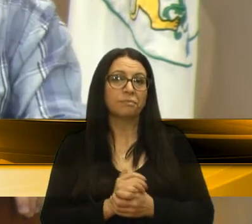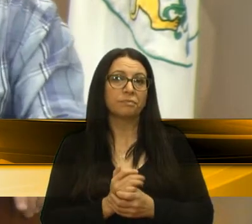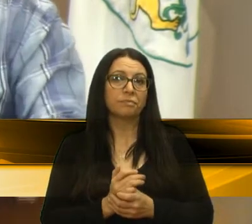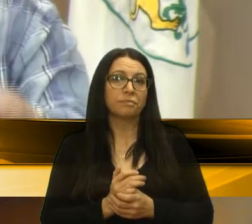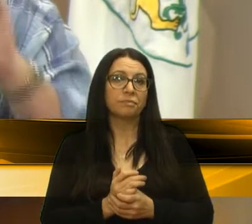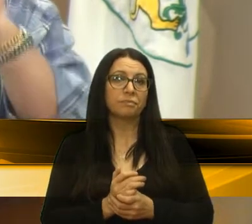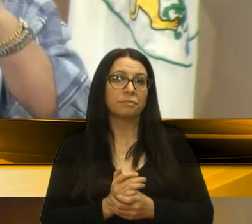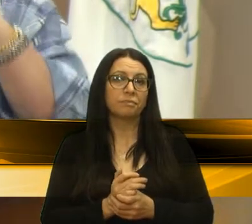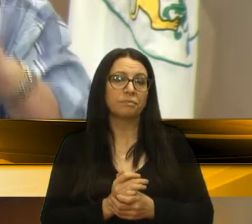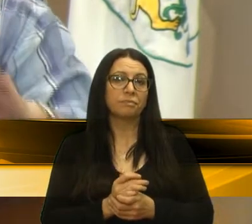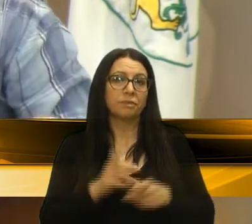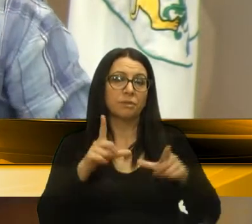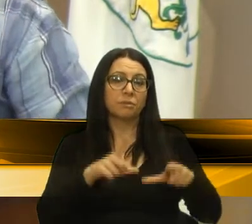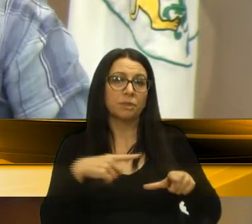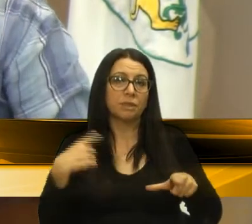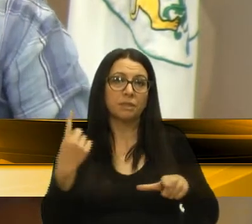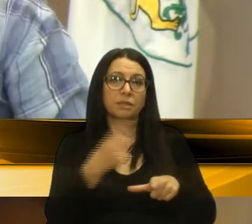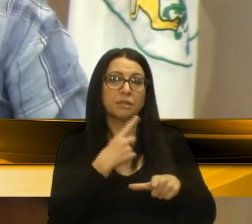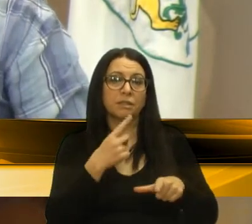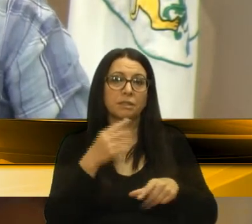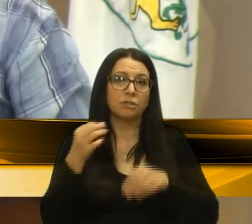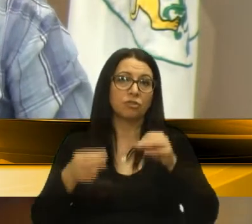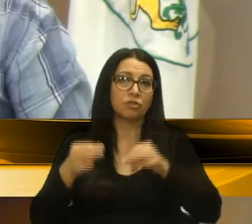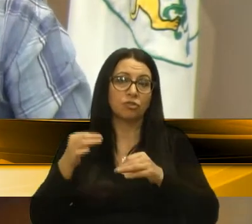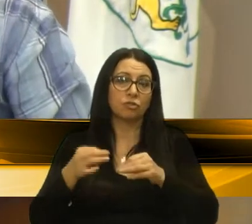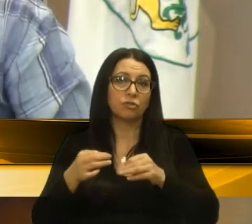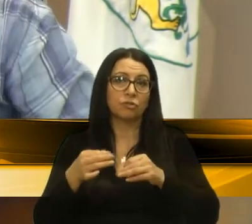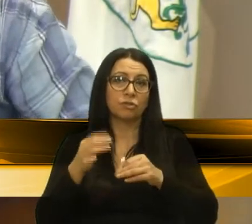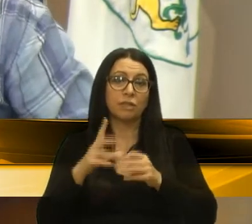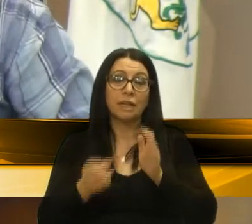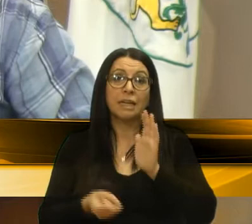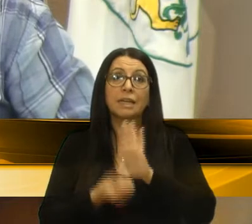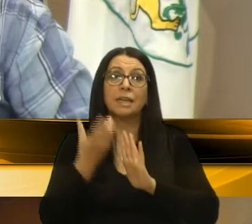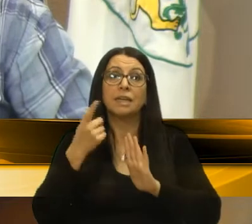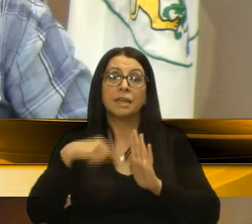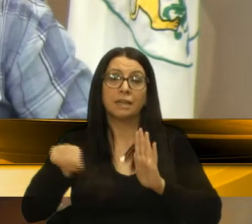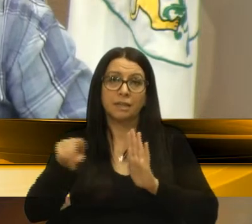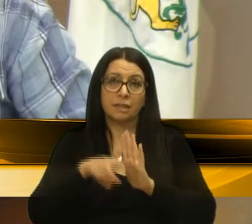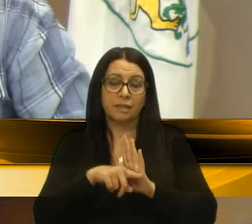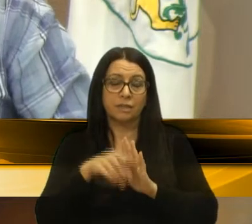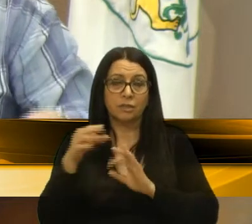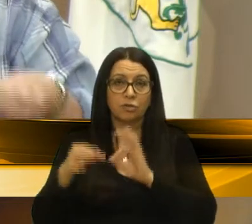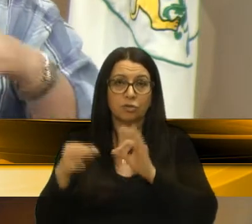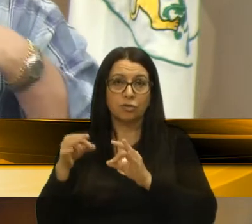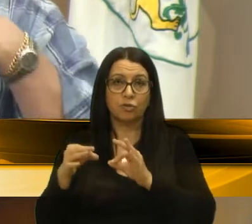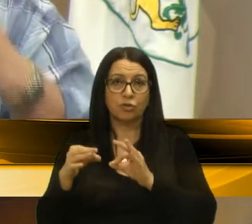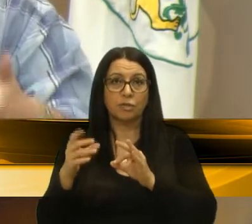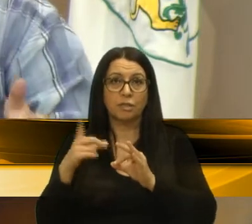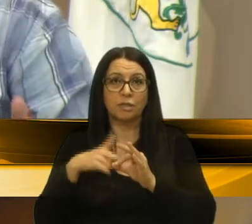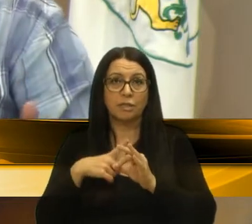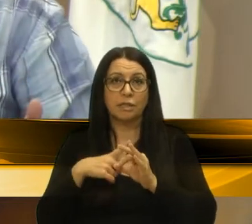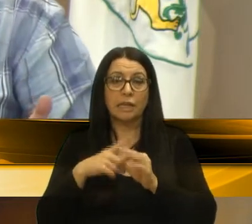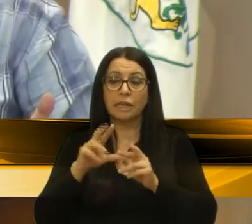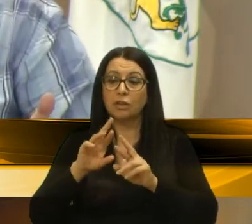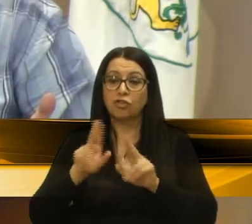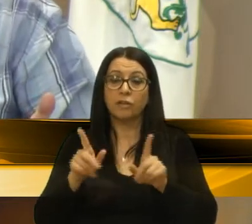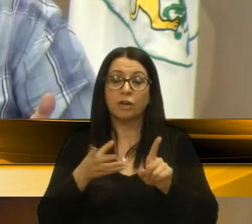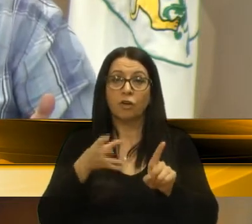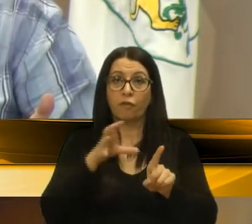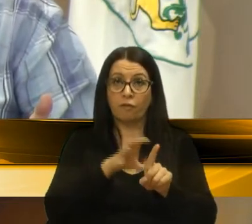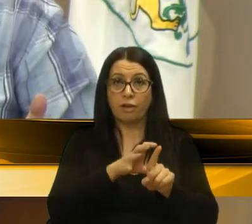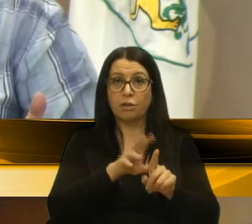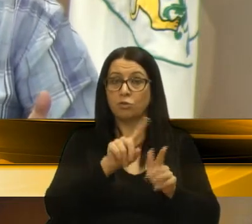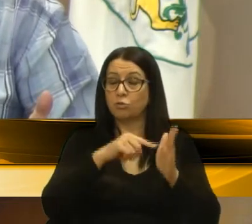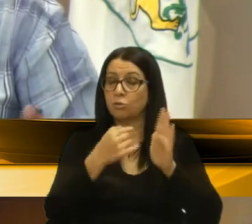ambiente de estabilidade jurídica a quem está criando um ambiente de estabilidade jurídica a opor veto total ao projeto